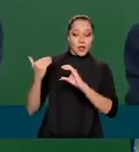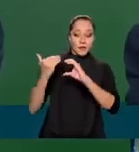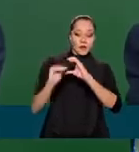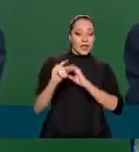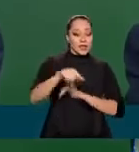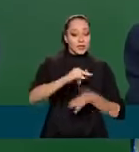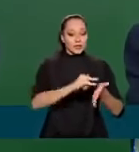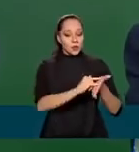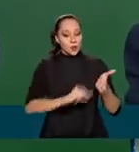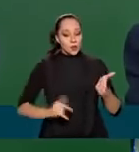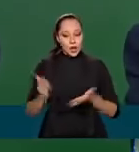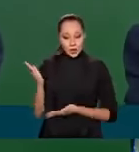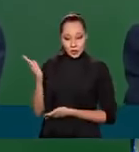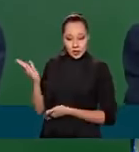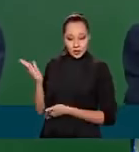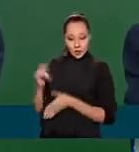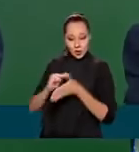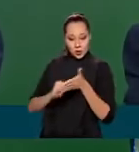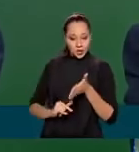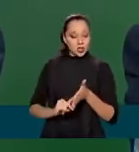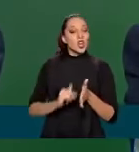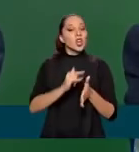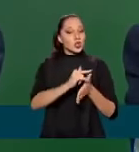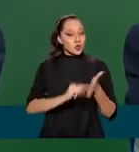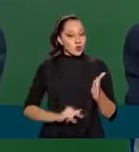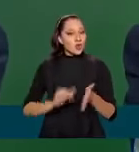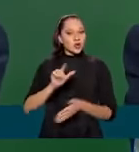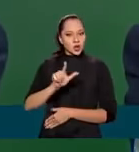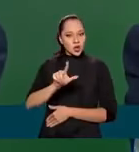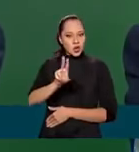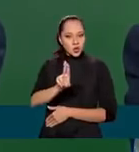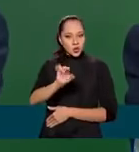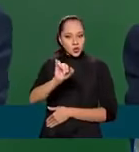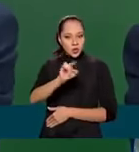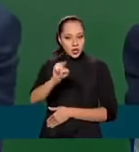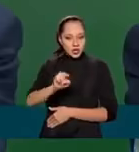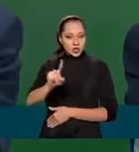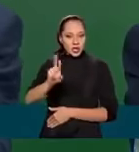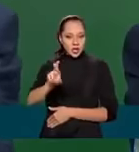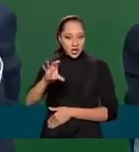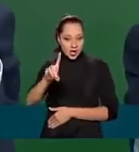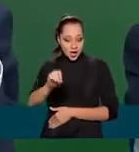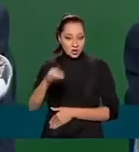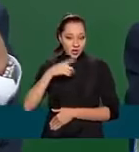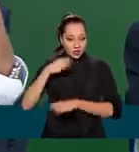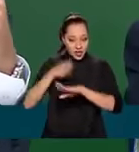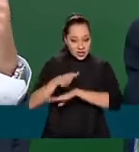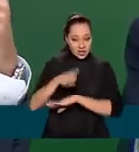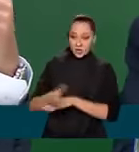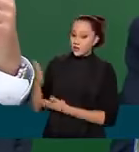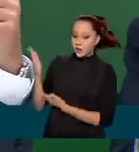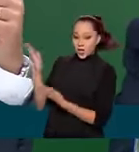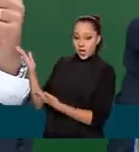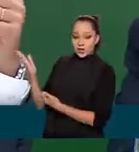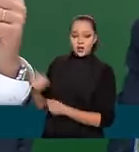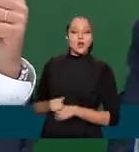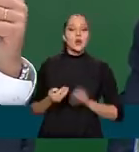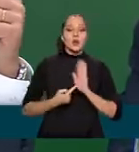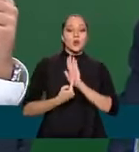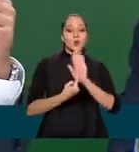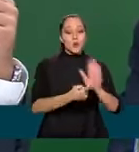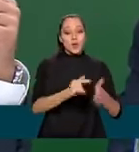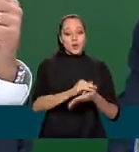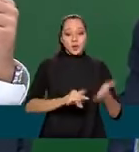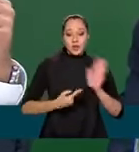documento o documento ao que o senhor Luiz Ricardo teve acesso é esse o documento apresentado hoje